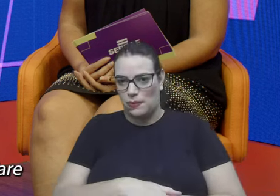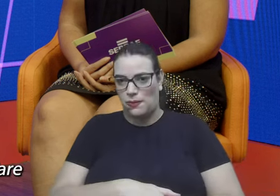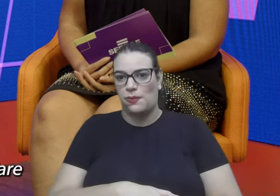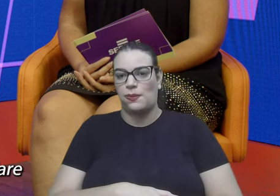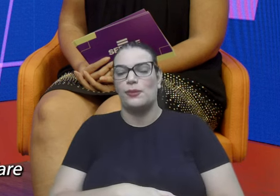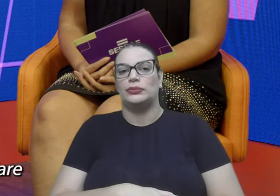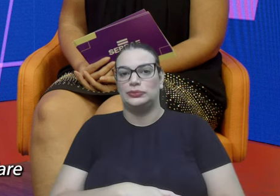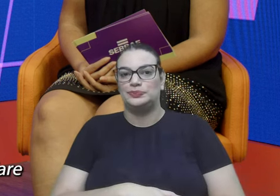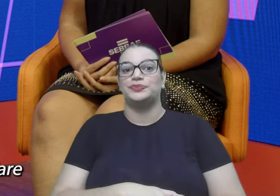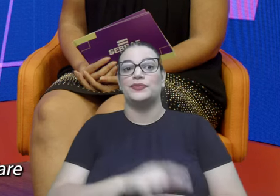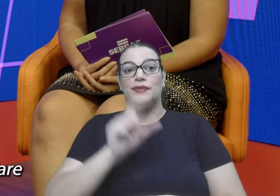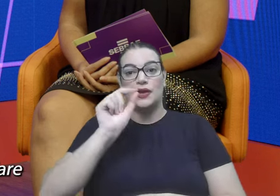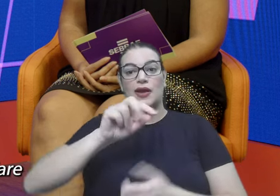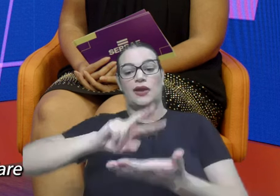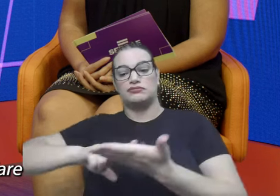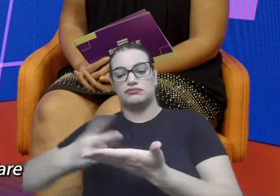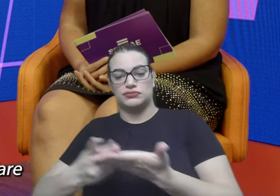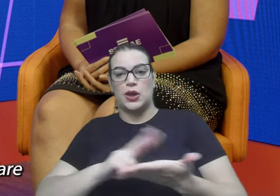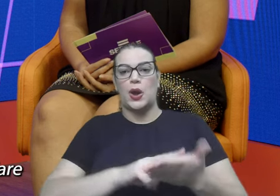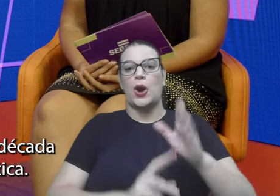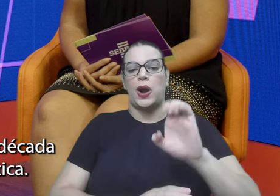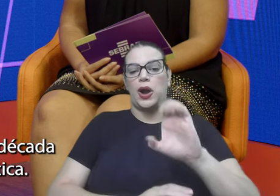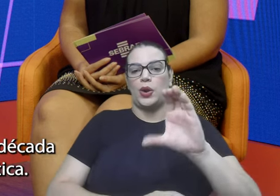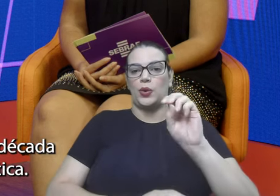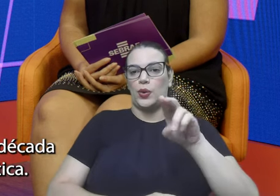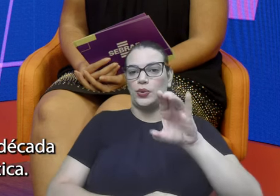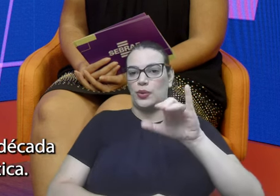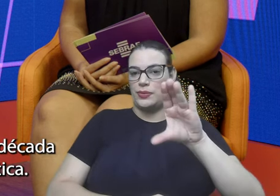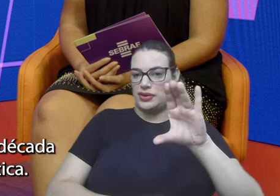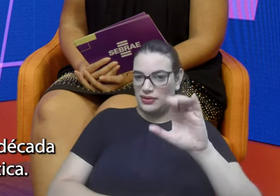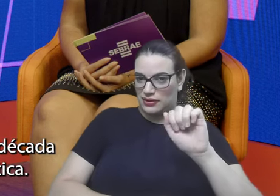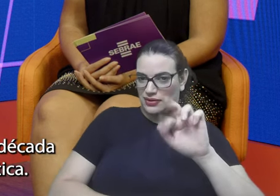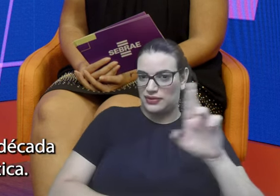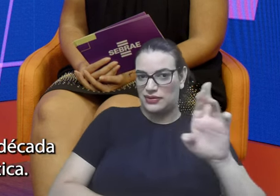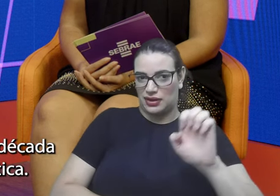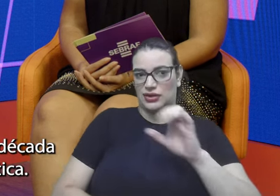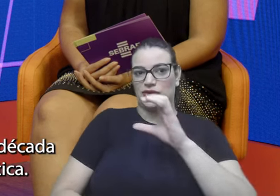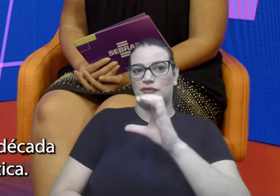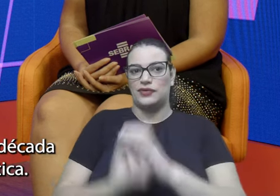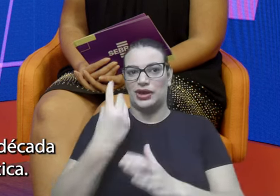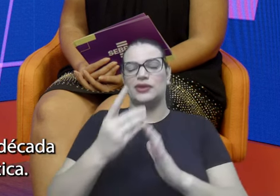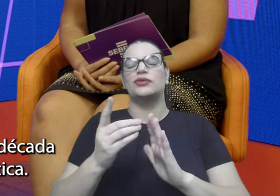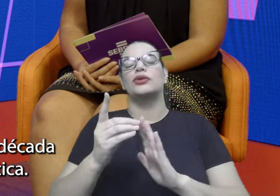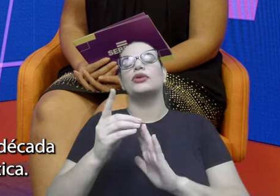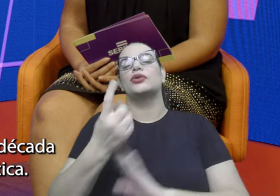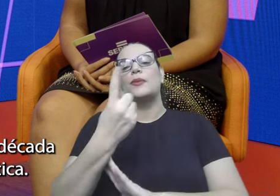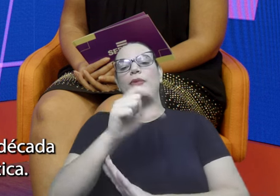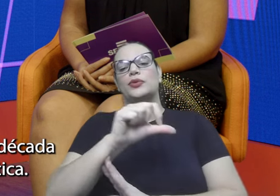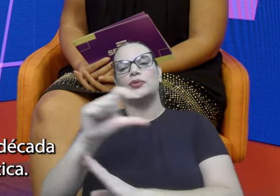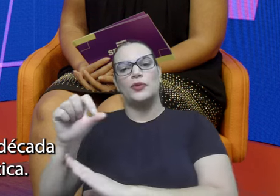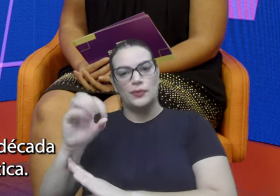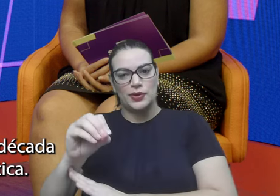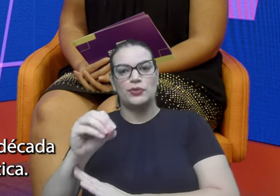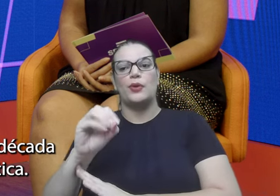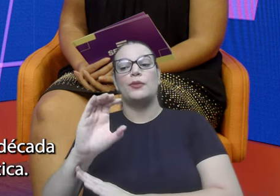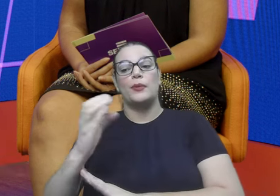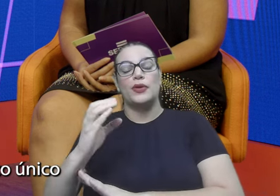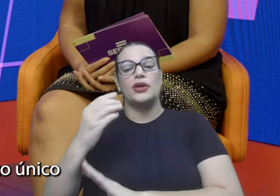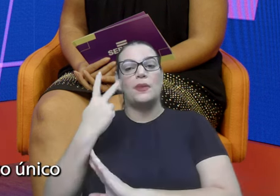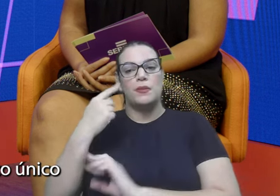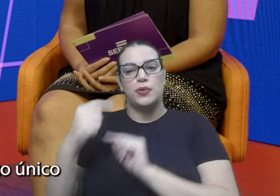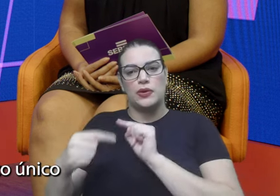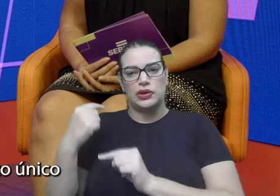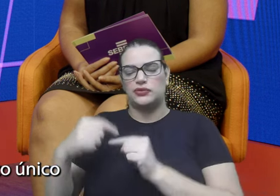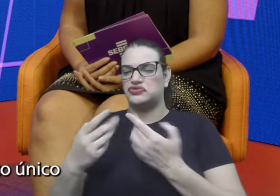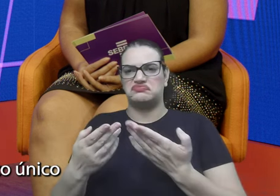economia do cuidado é a tradução de Economy care que é uma expressão criada na década de de 90 por uma cientista política